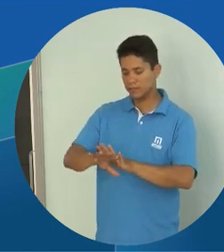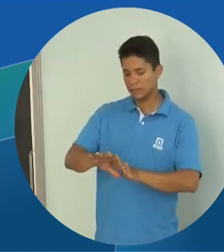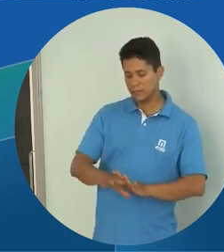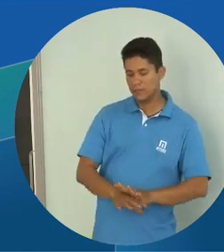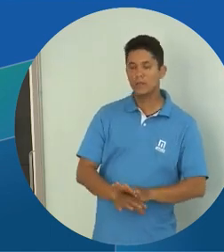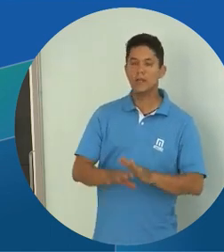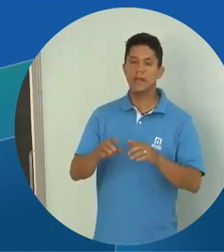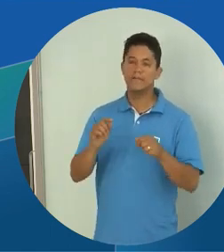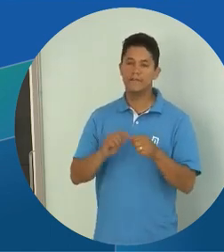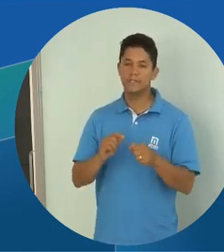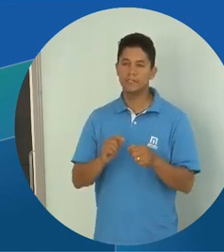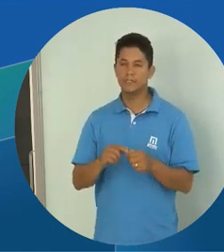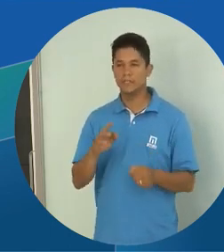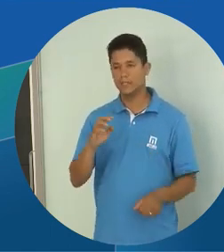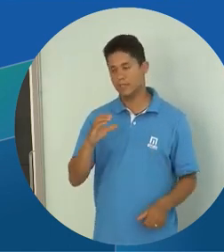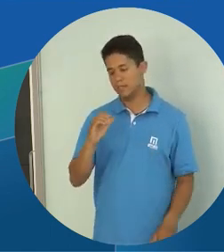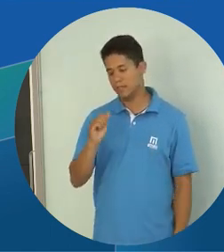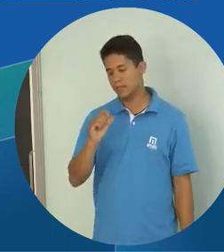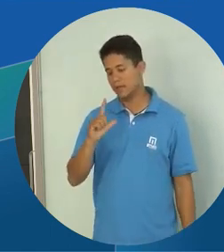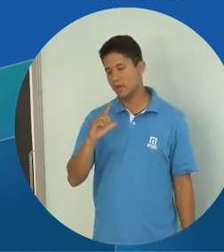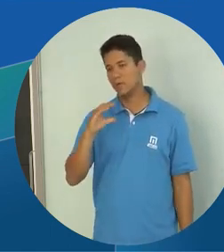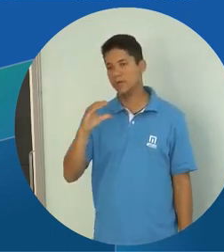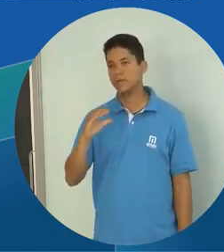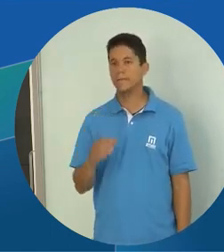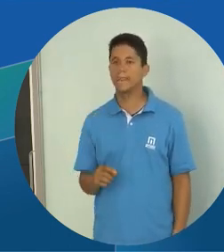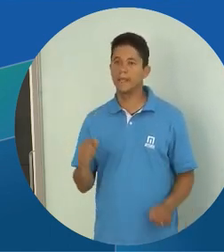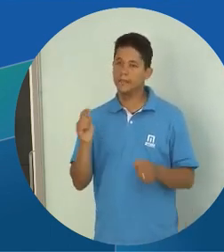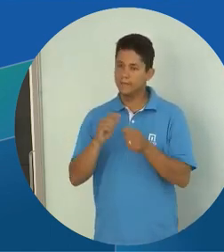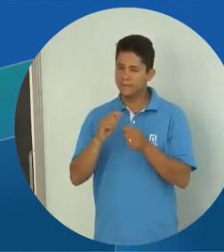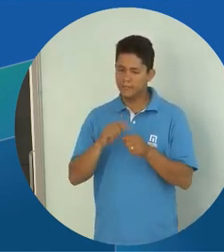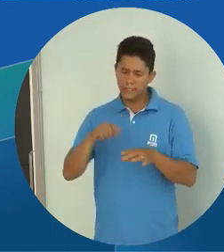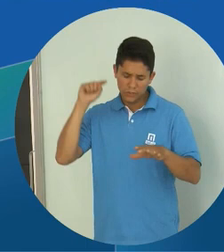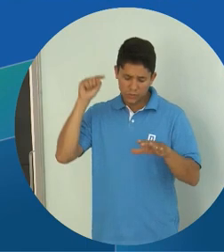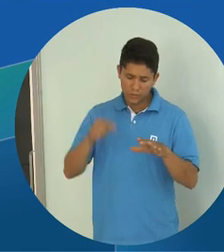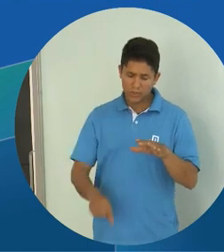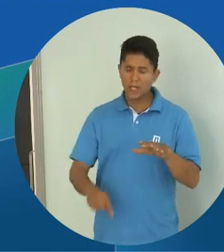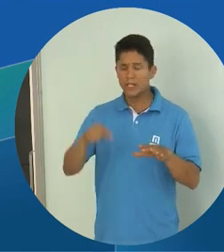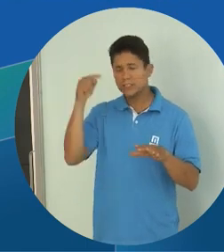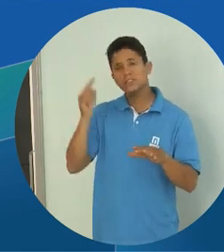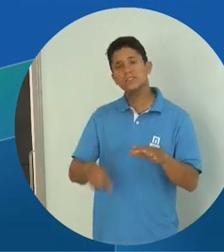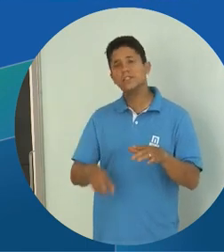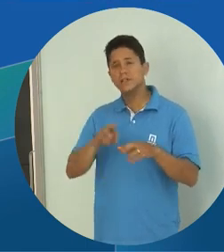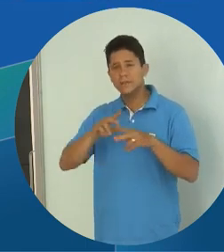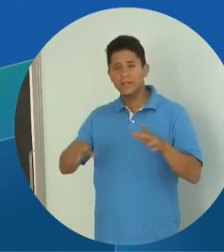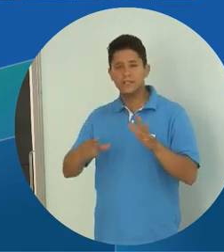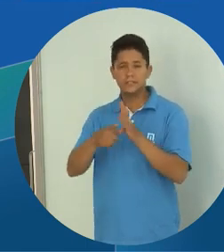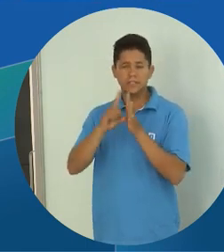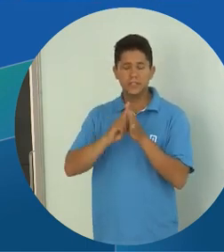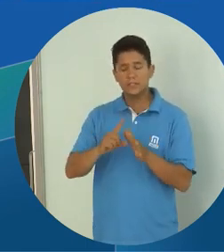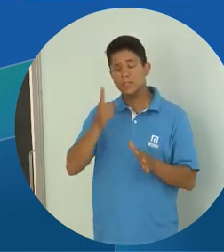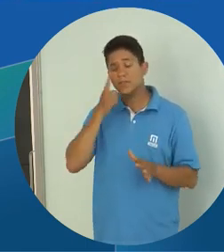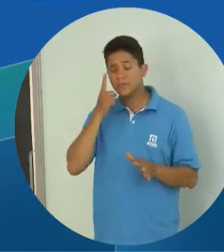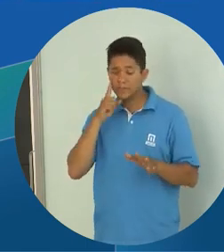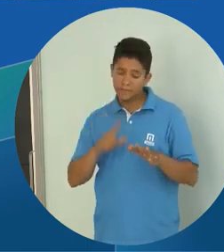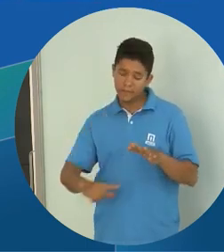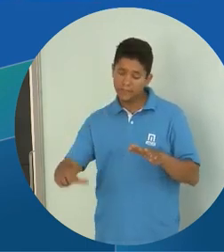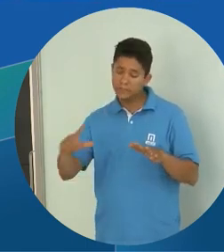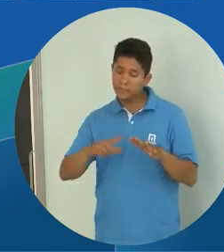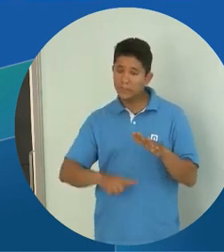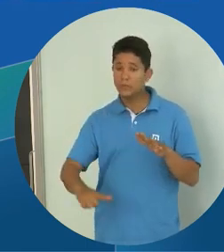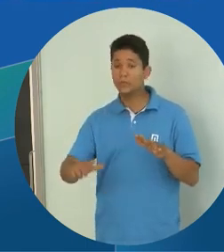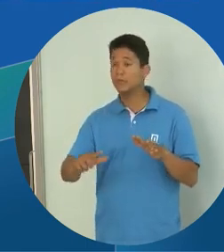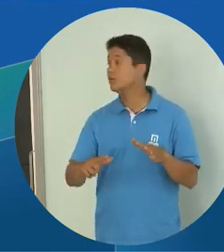né? Foram feitas sondagens antes para verificar a quantidade de vazios, esse tipo de coisa, e